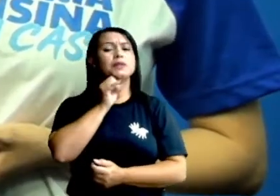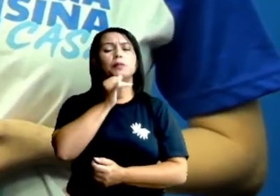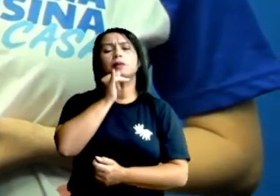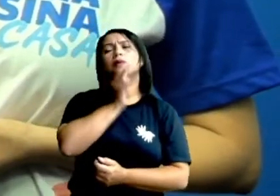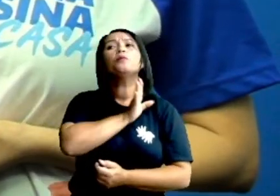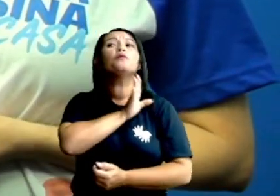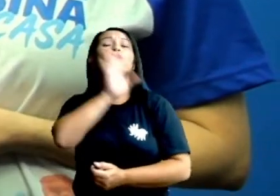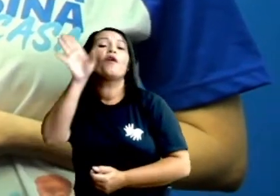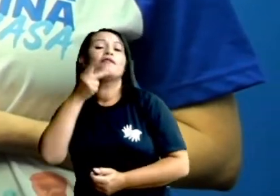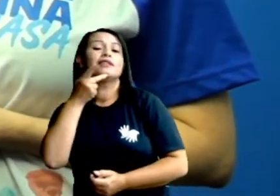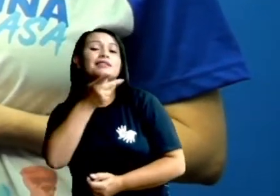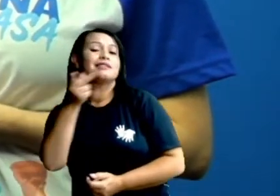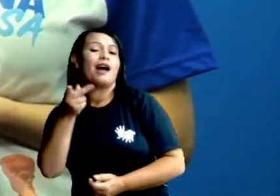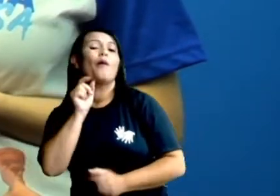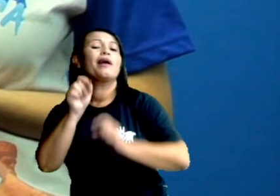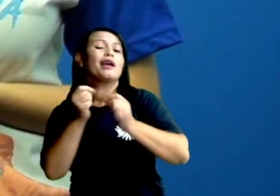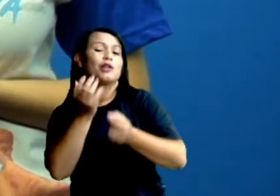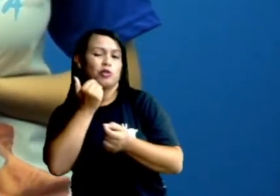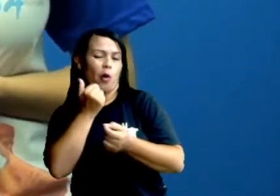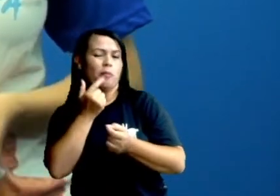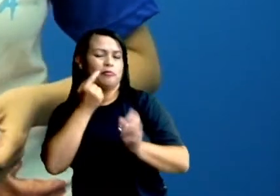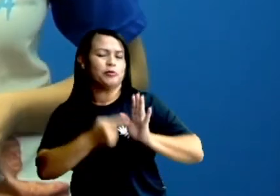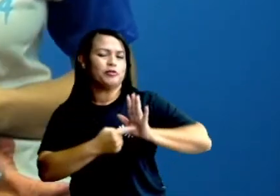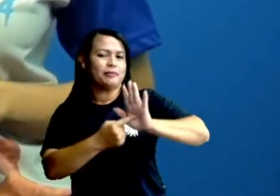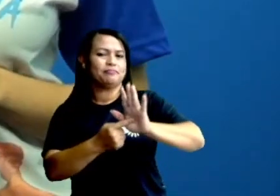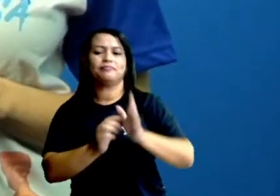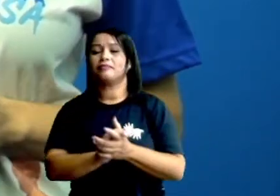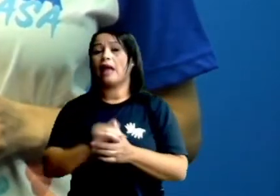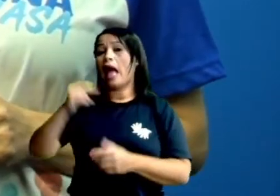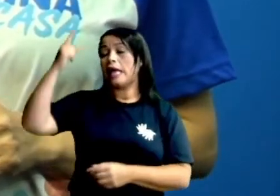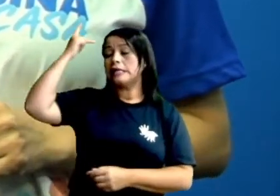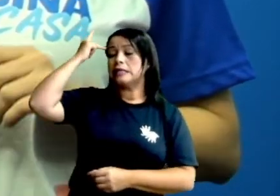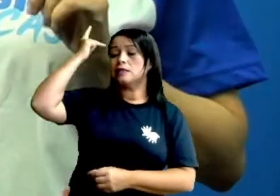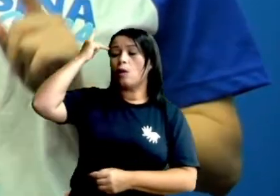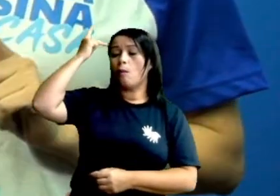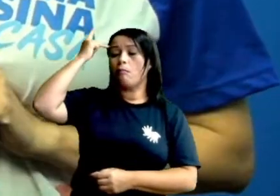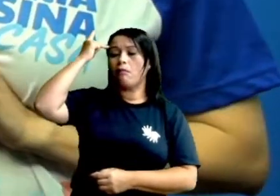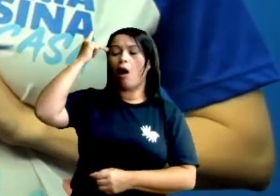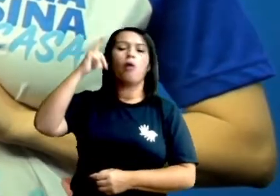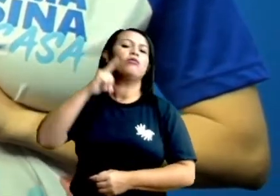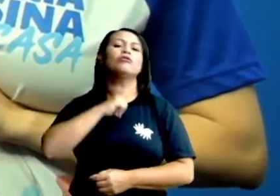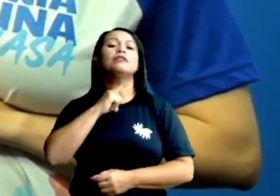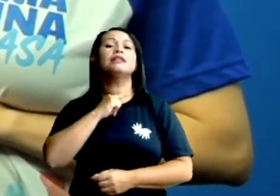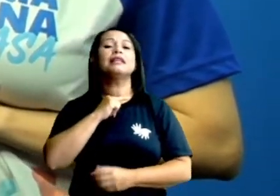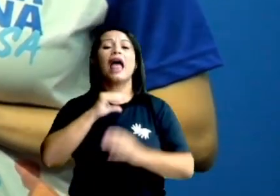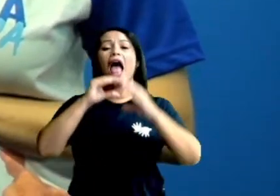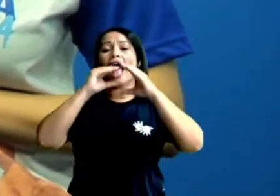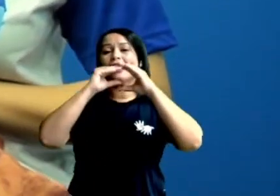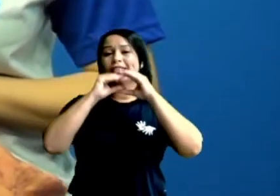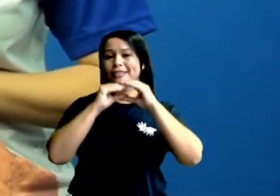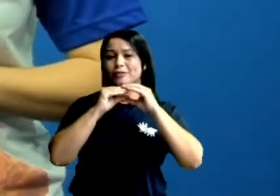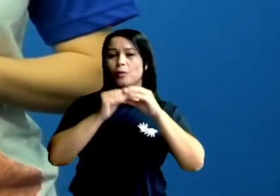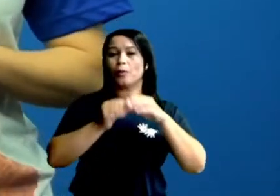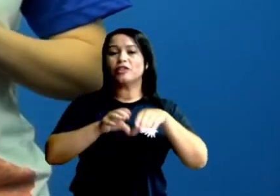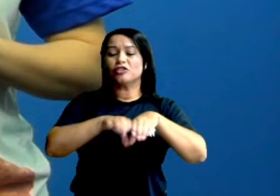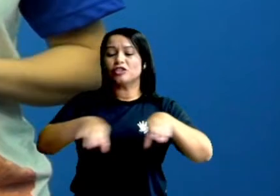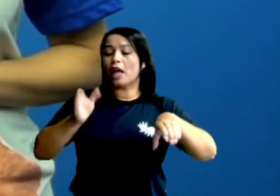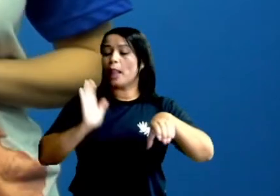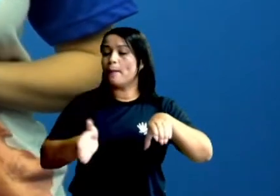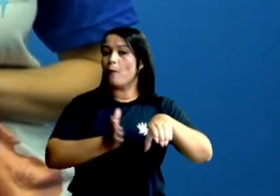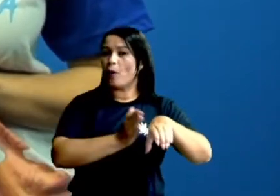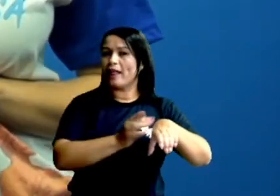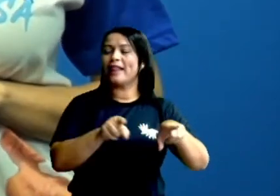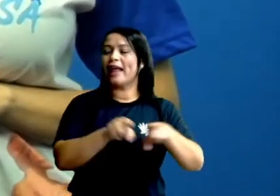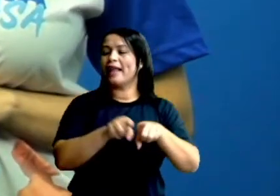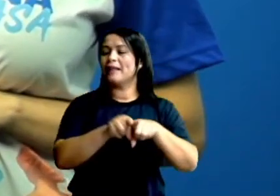um dia essa região. Então vou destacar por estado. Em São Paulo tem o famoso sanduíche de mortadela. Tem